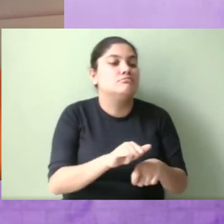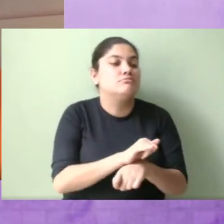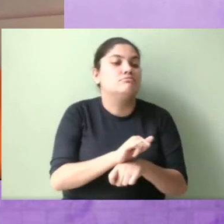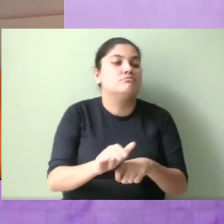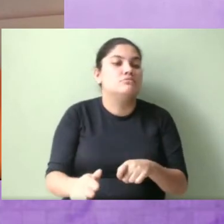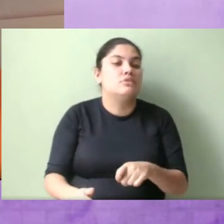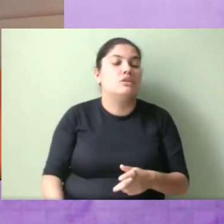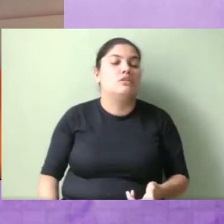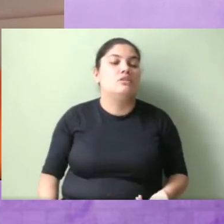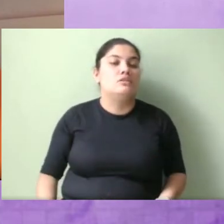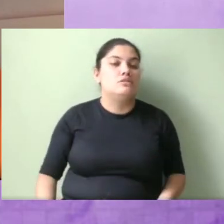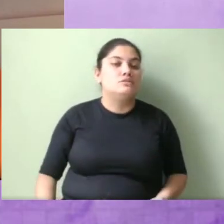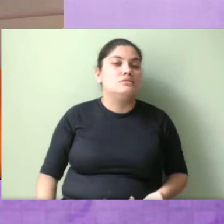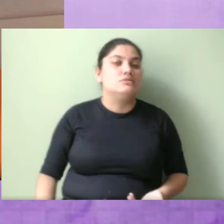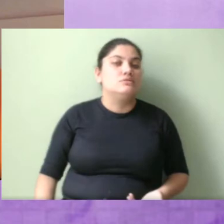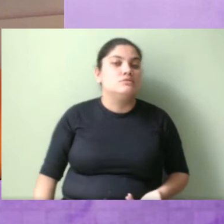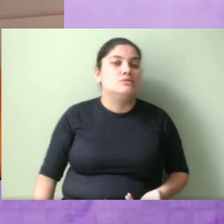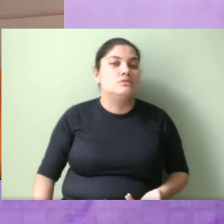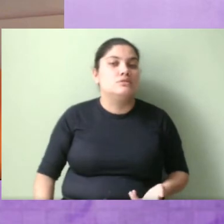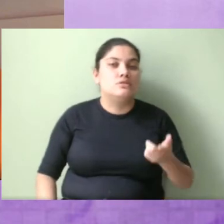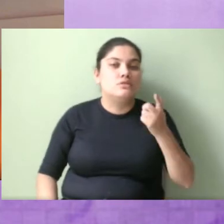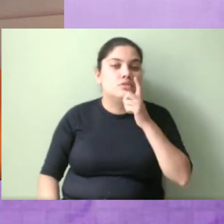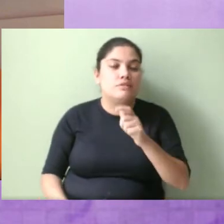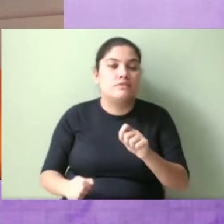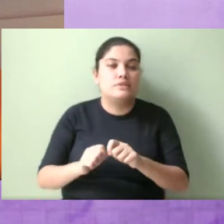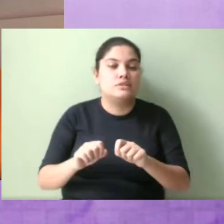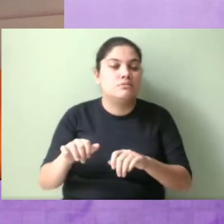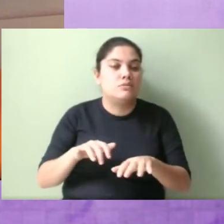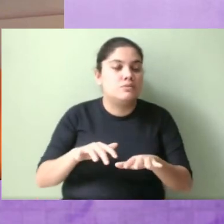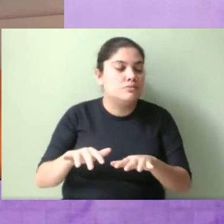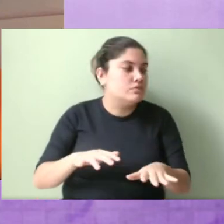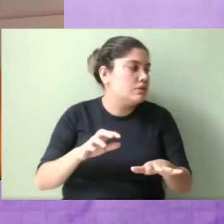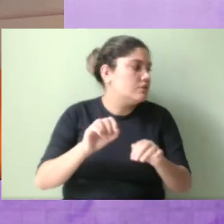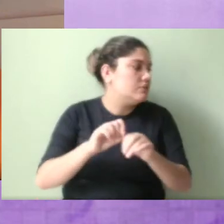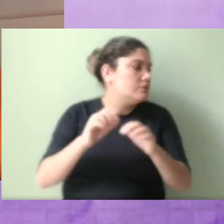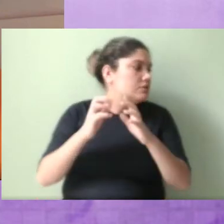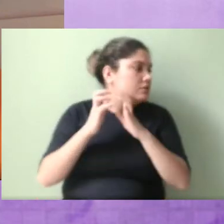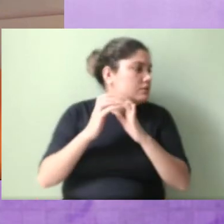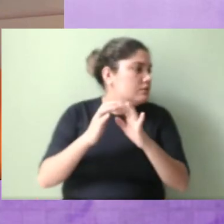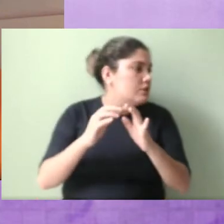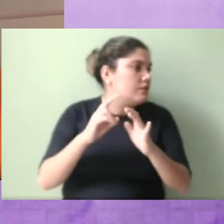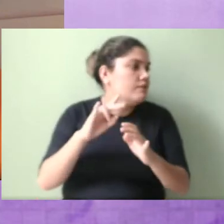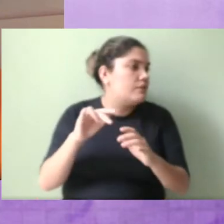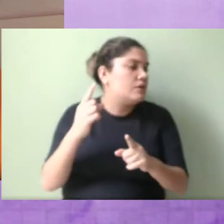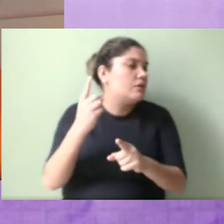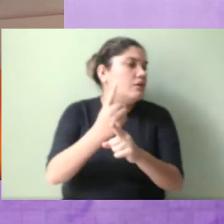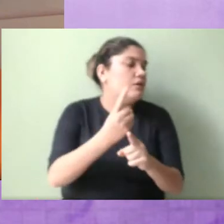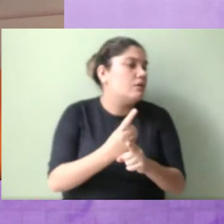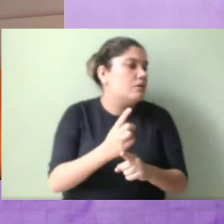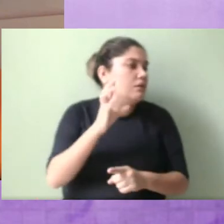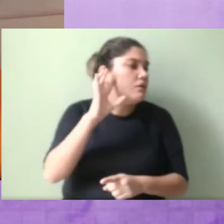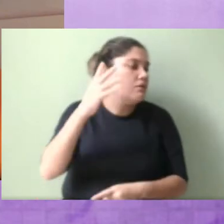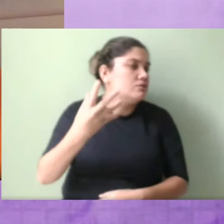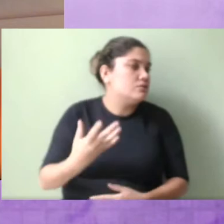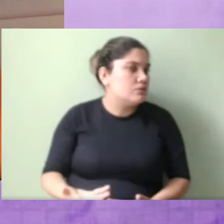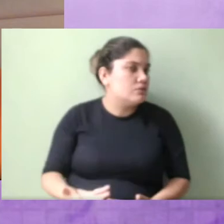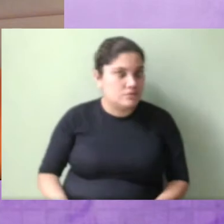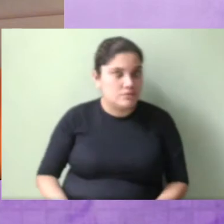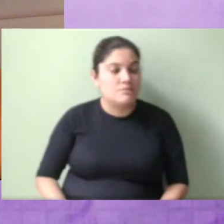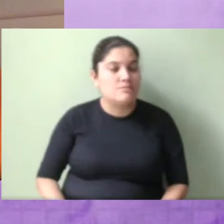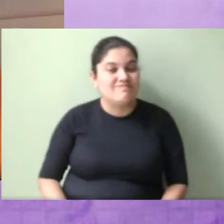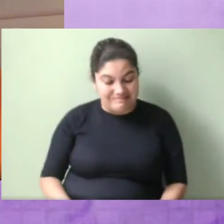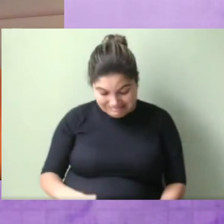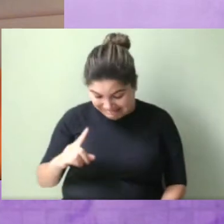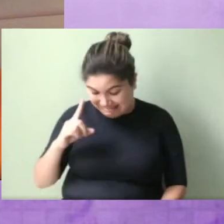assistir, mas que eu acho que pode ajudar vocês um pouco até a iluminar, se chama Sex Education, não sei se vocês já assistiram, mas é muito